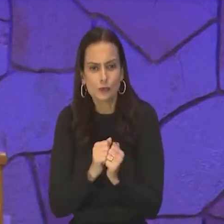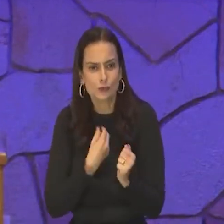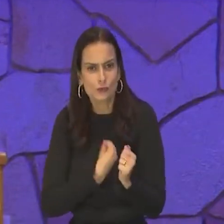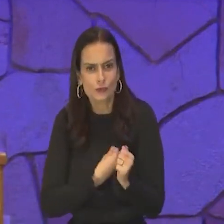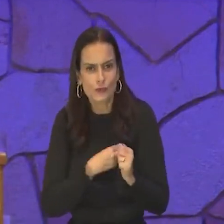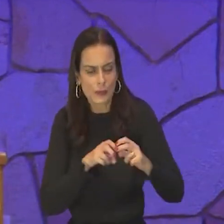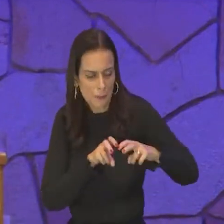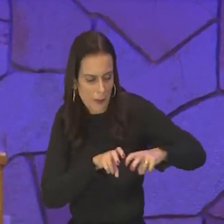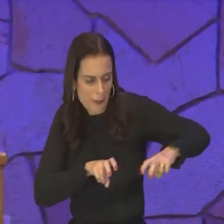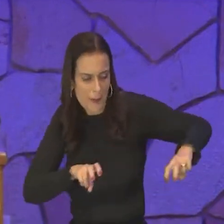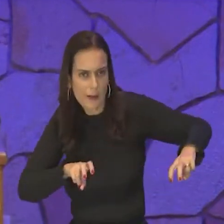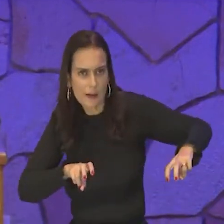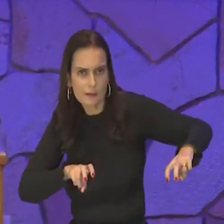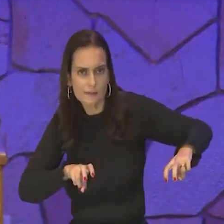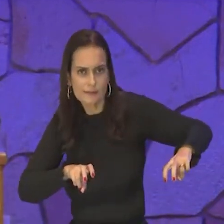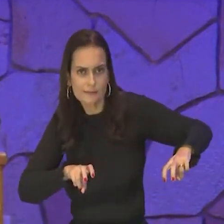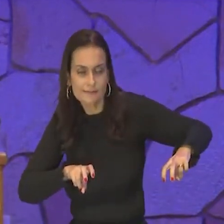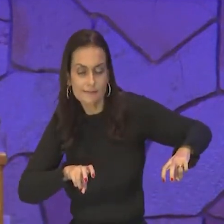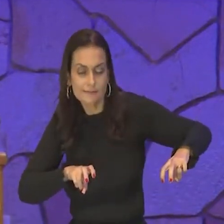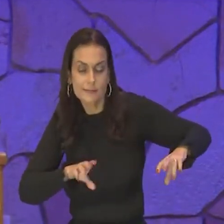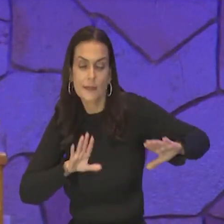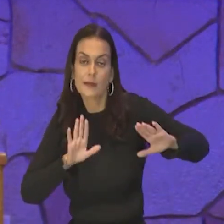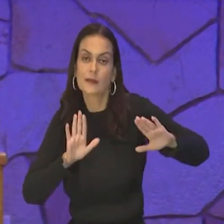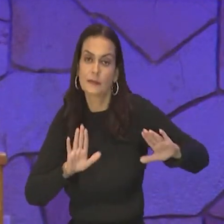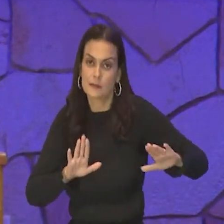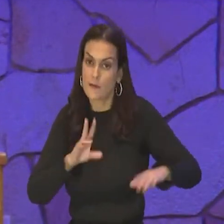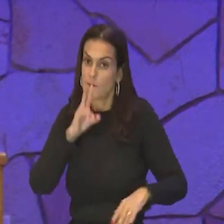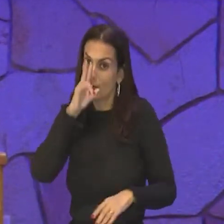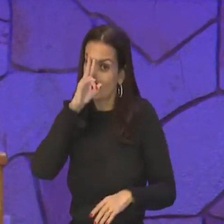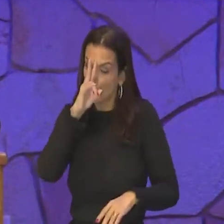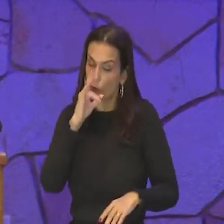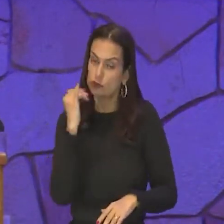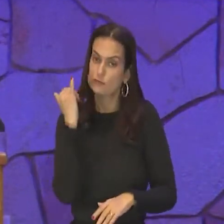convosco, e esta palavra aqui é muito forte.